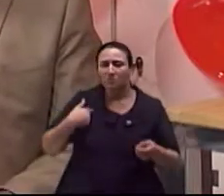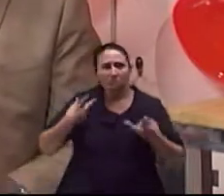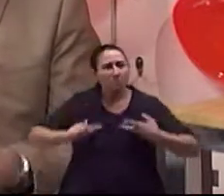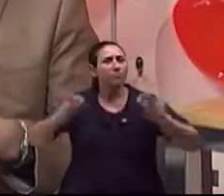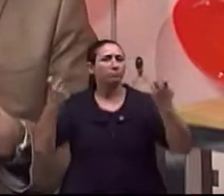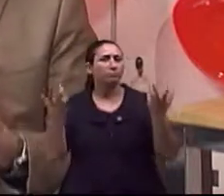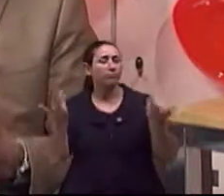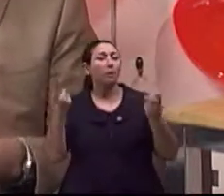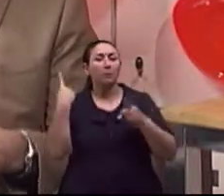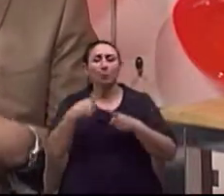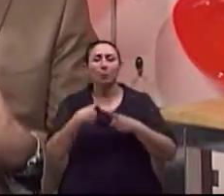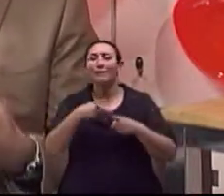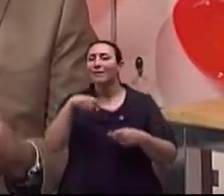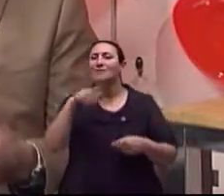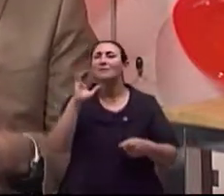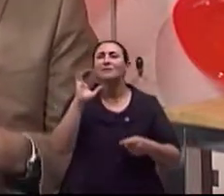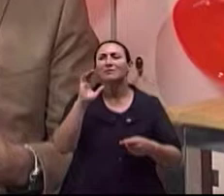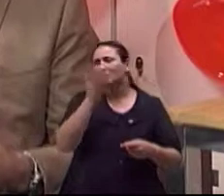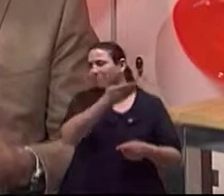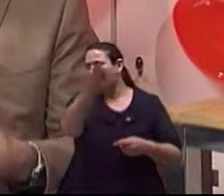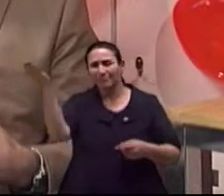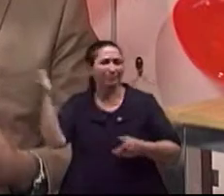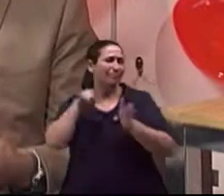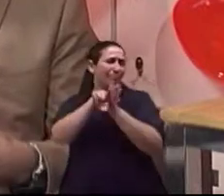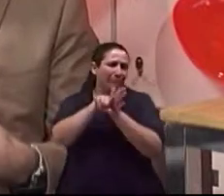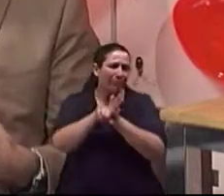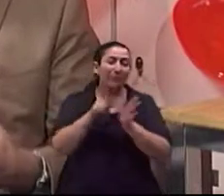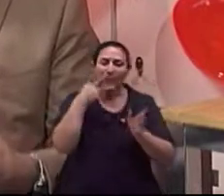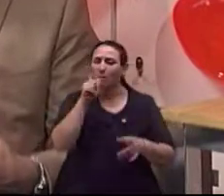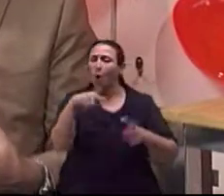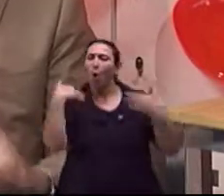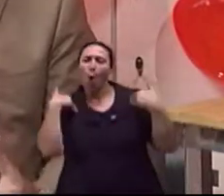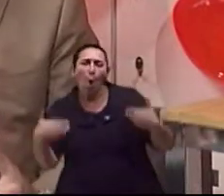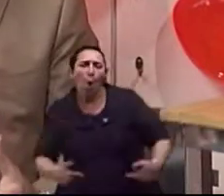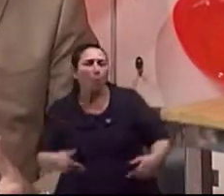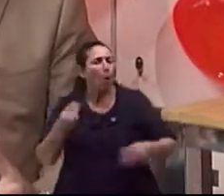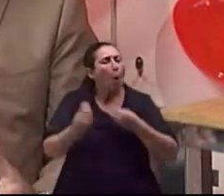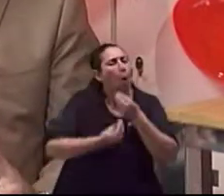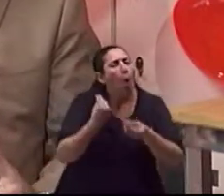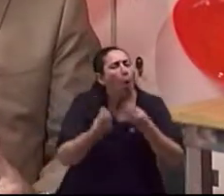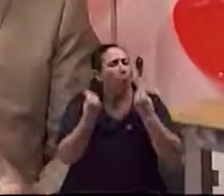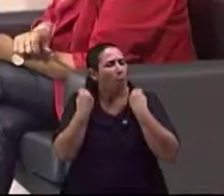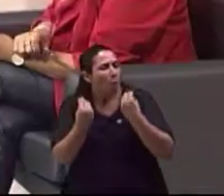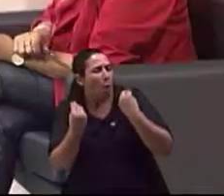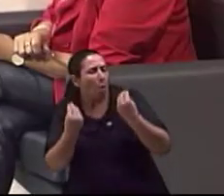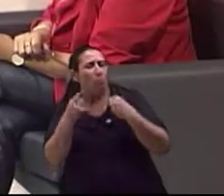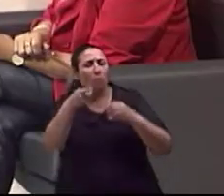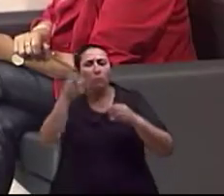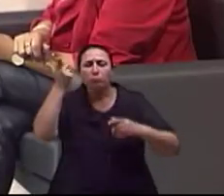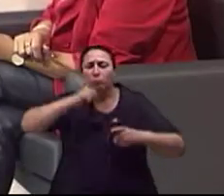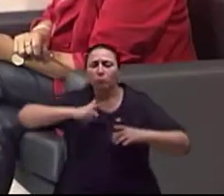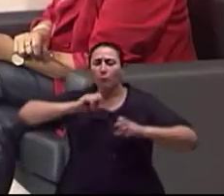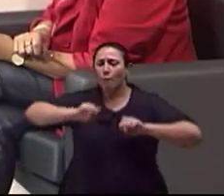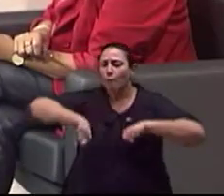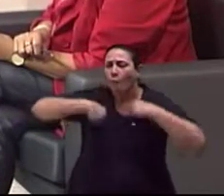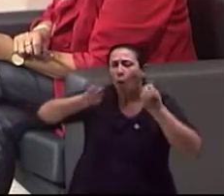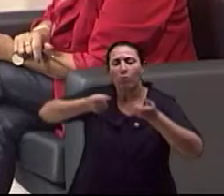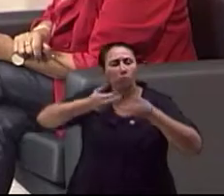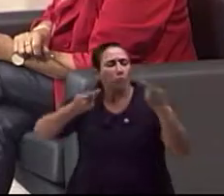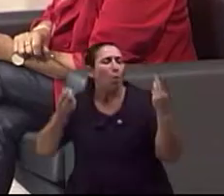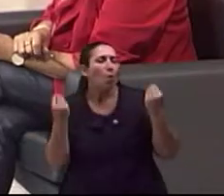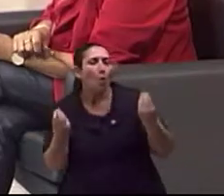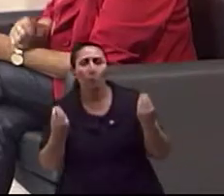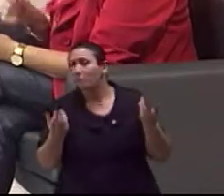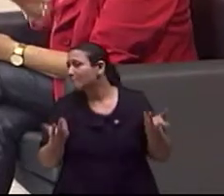uhum por mais que a ciência tente entender os aspectos biológicos disso e tal ela sempre vai ter um aspecto que vai ficar sem